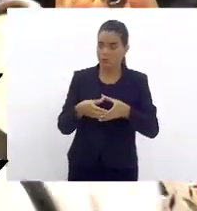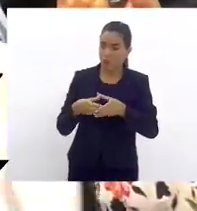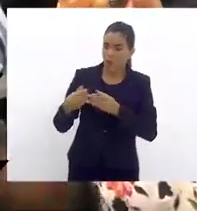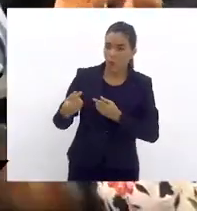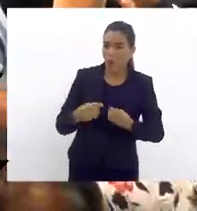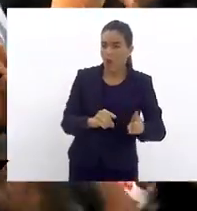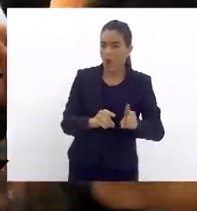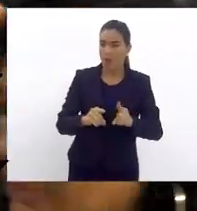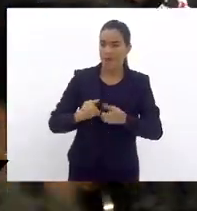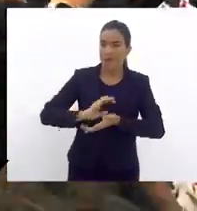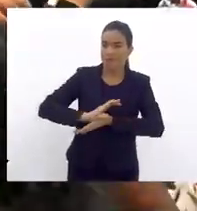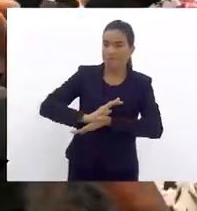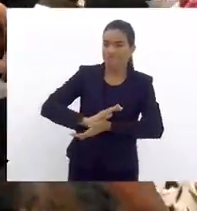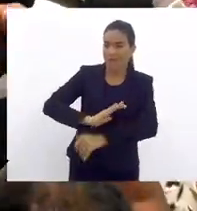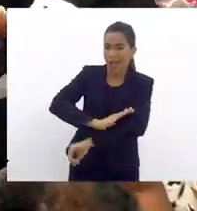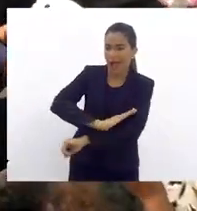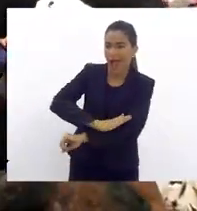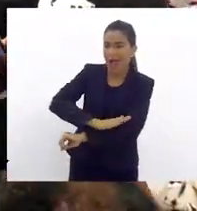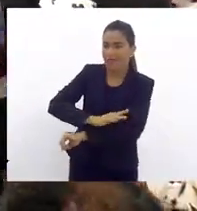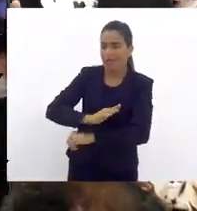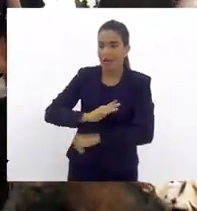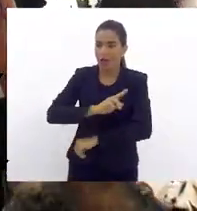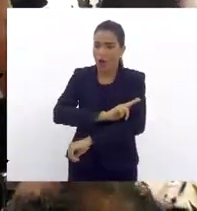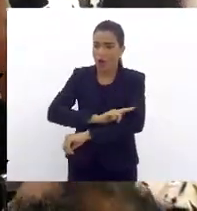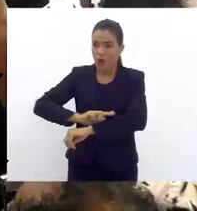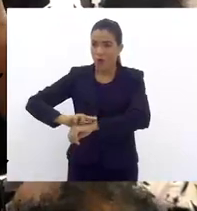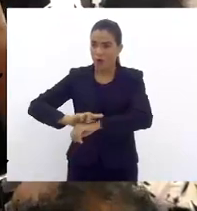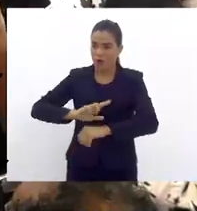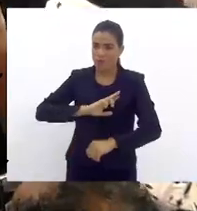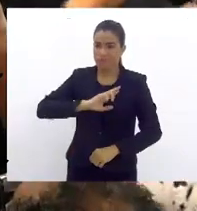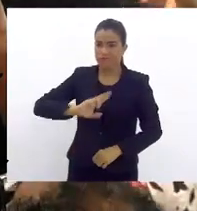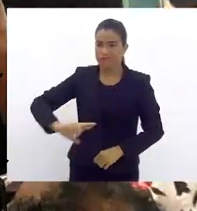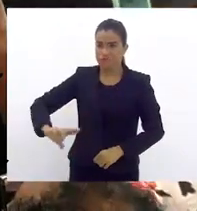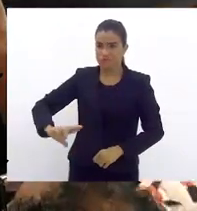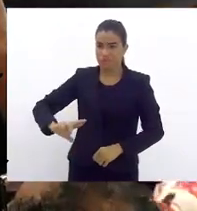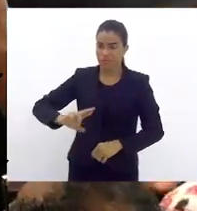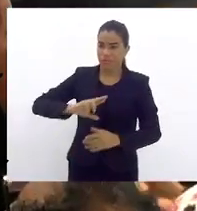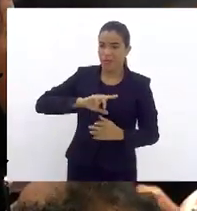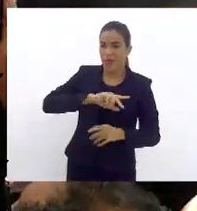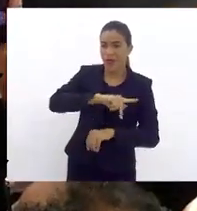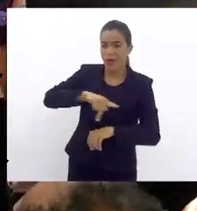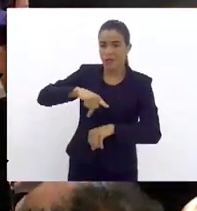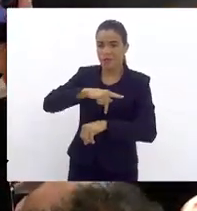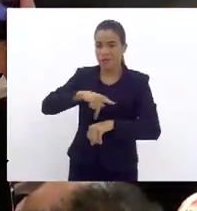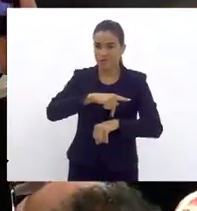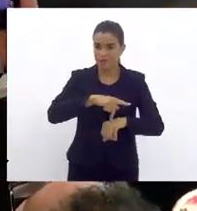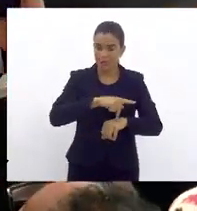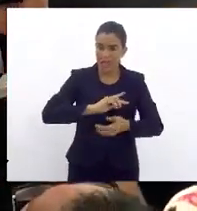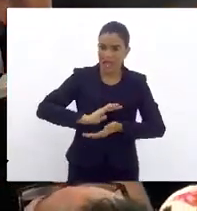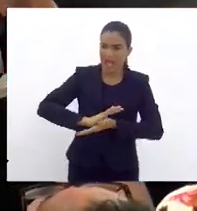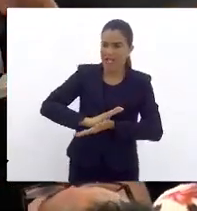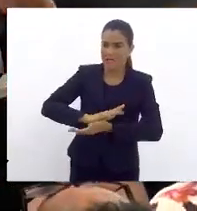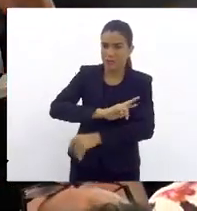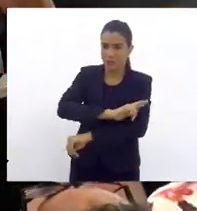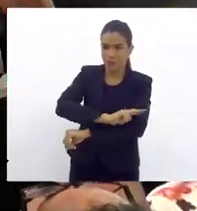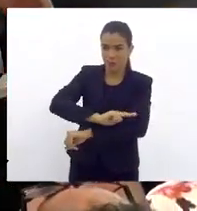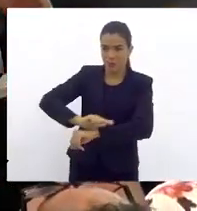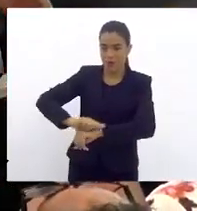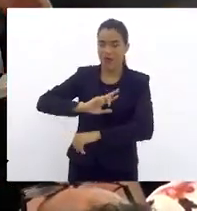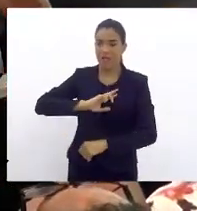de discriminações e preconceitos de raça cor etnia e religião e procedência nacional com o tema racismo racismo religioso e